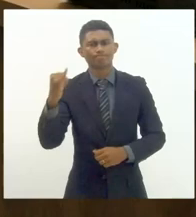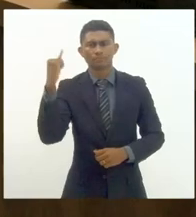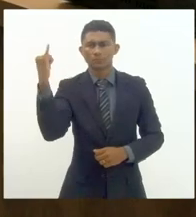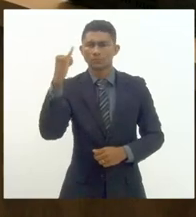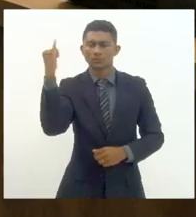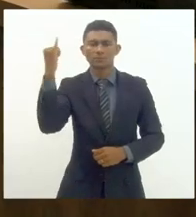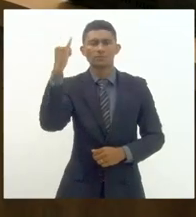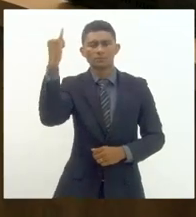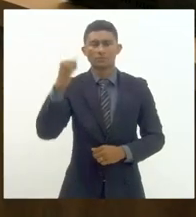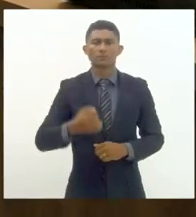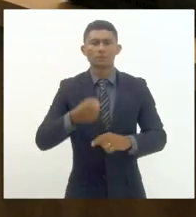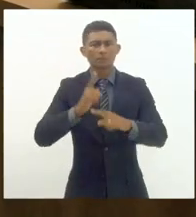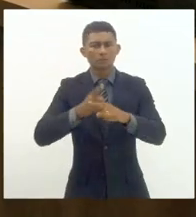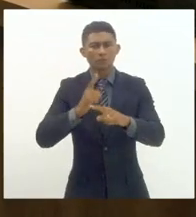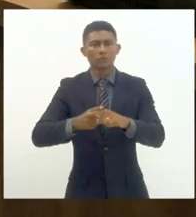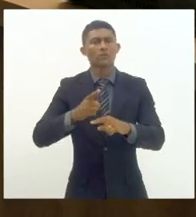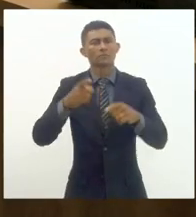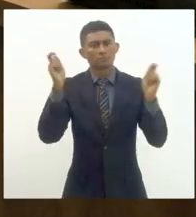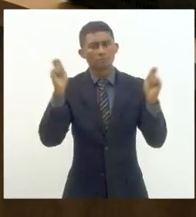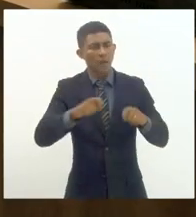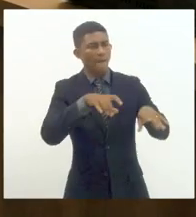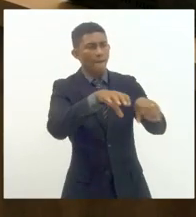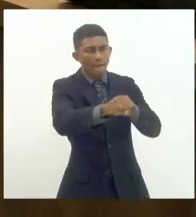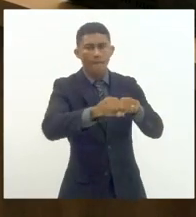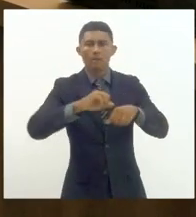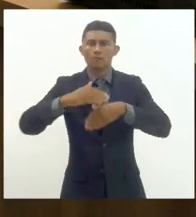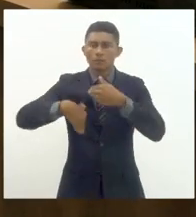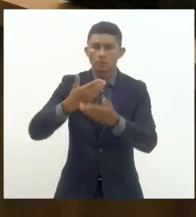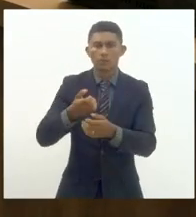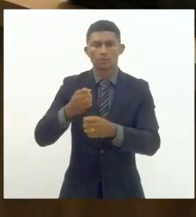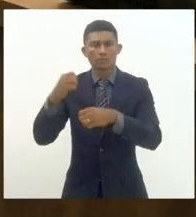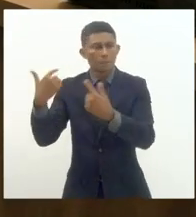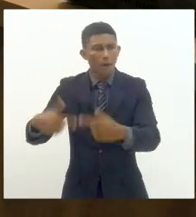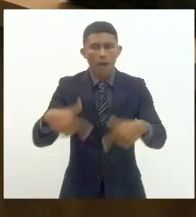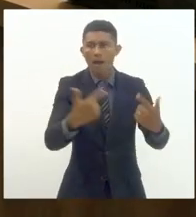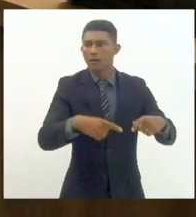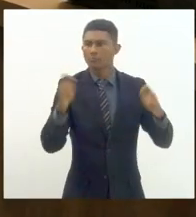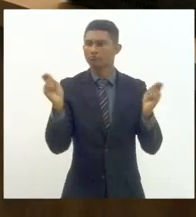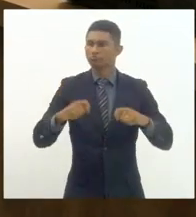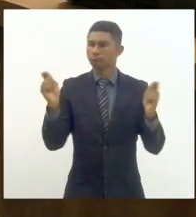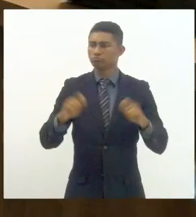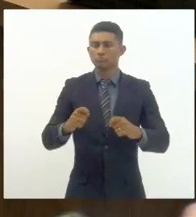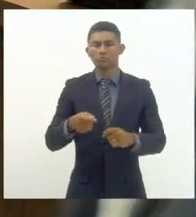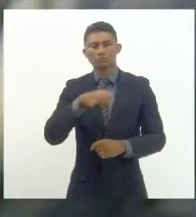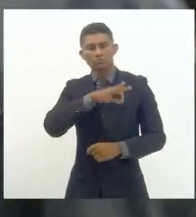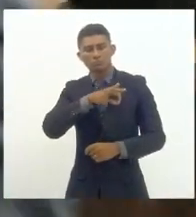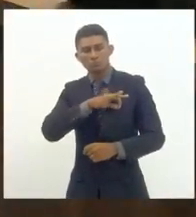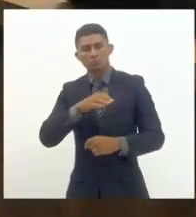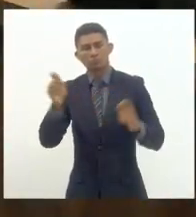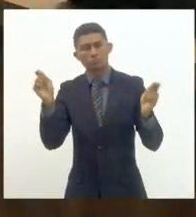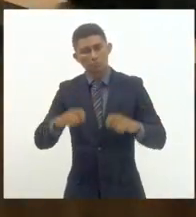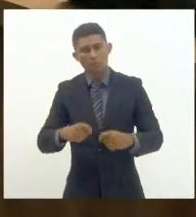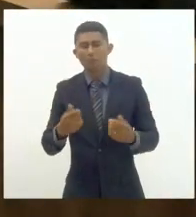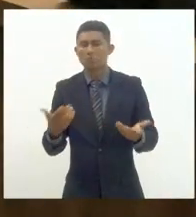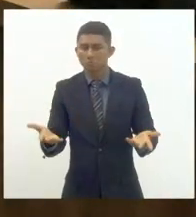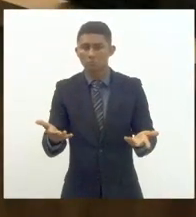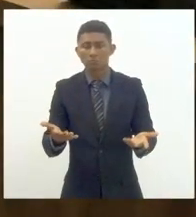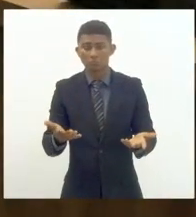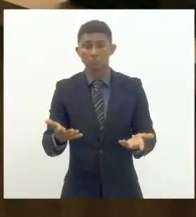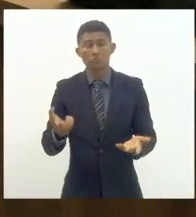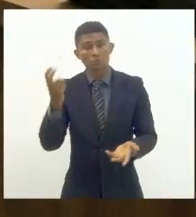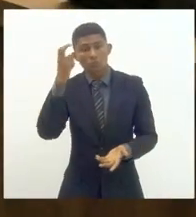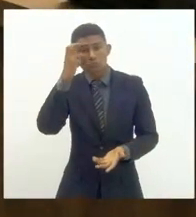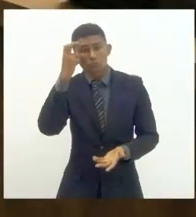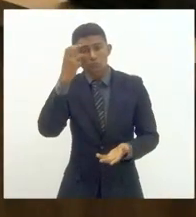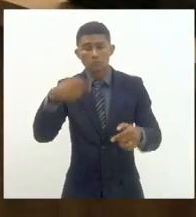importância pela empregabilidade, geração de renda, empreendedorismo e responsabilidade de uma construção cultural e